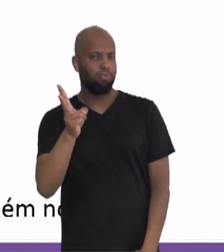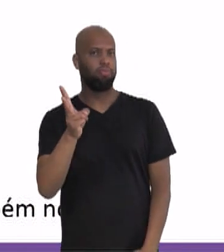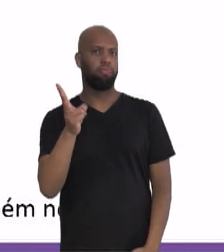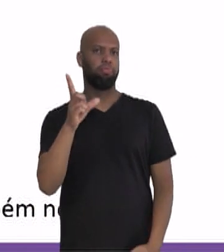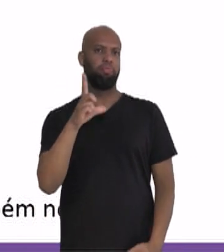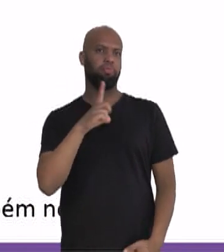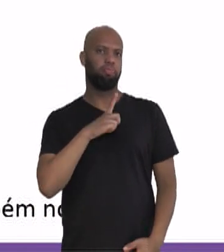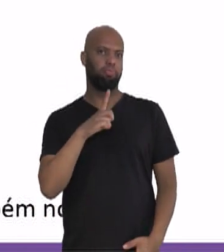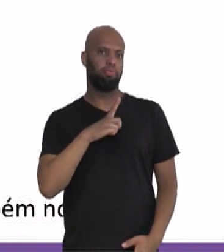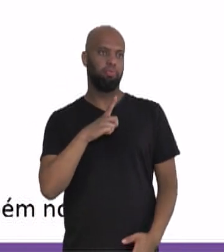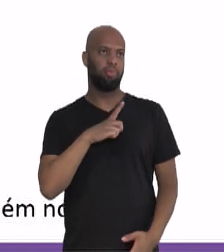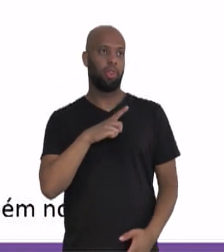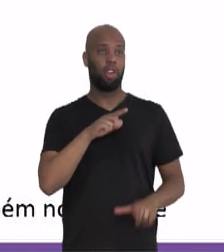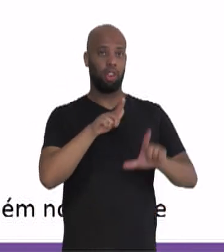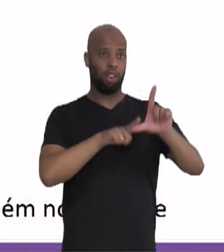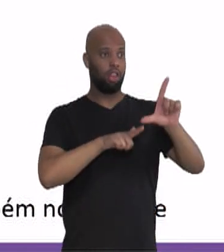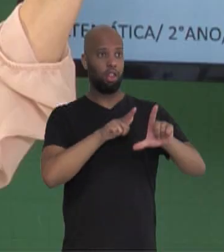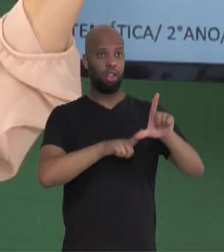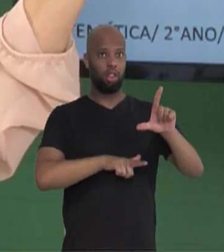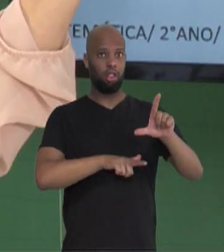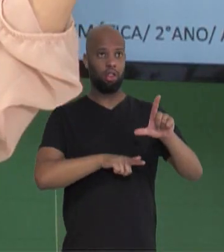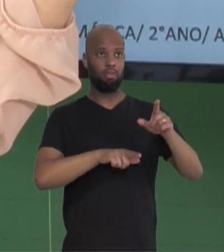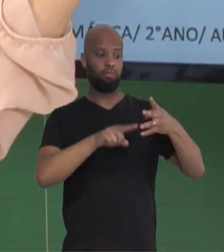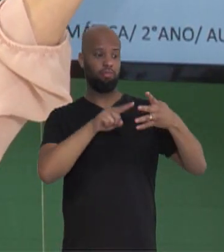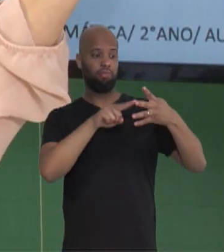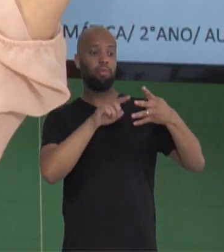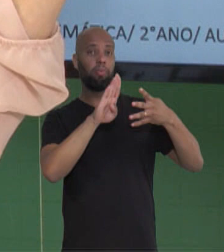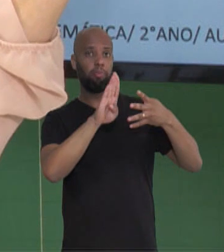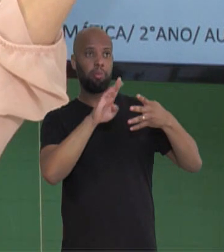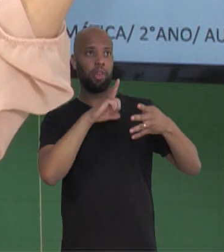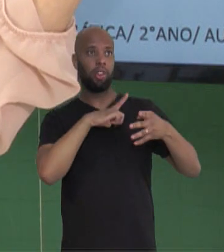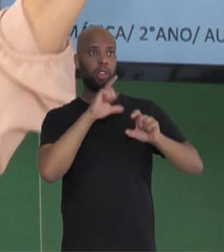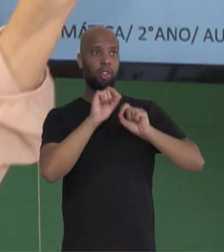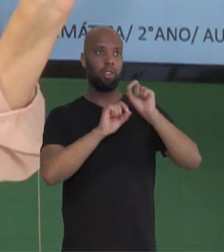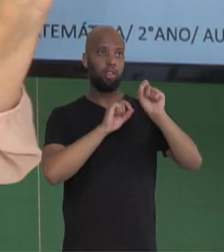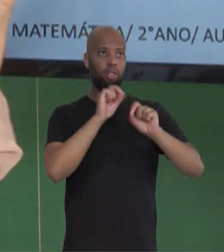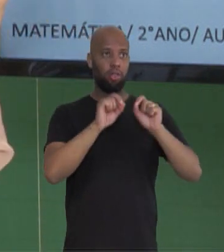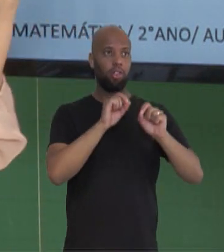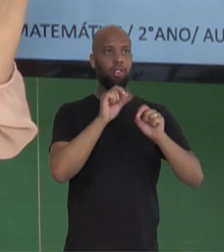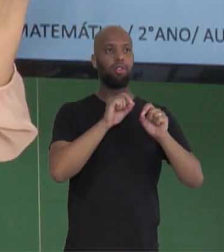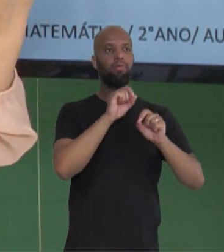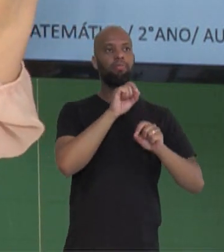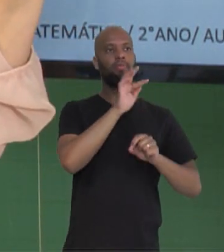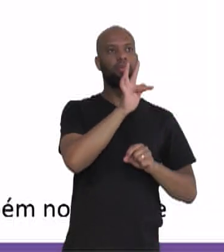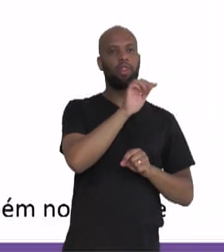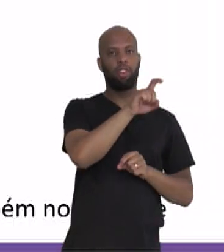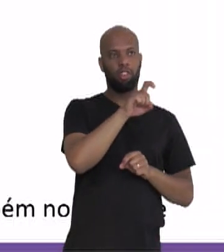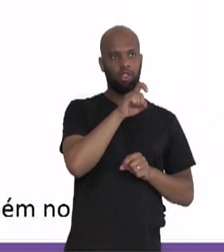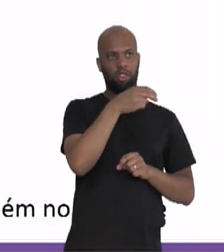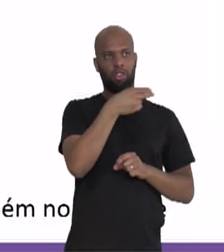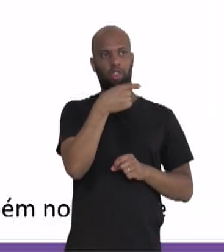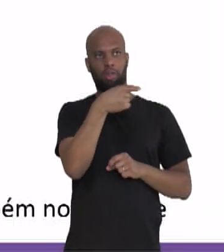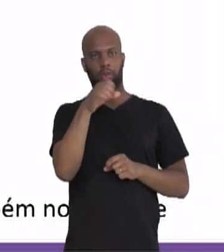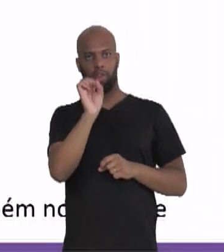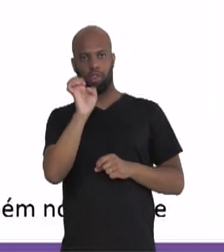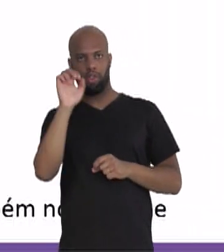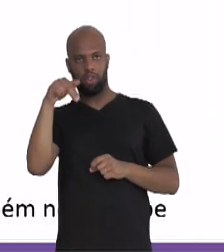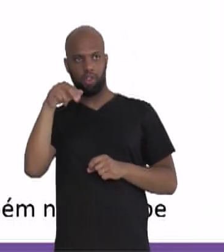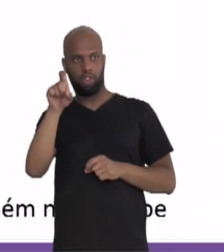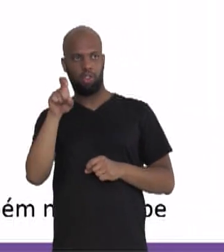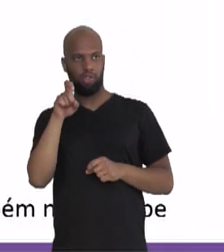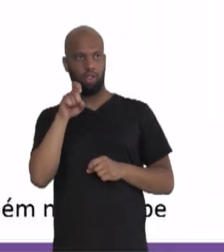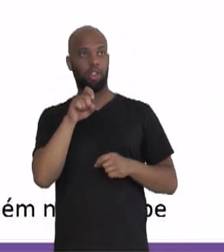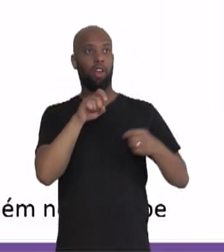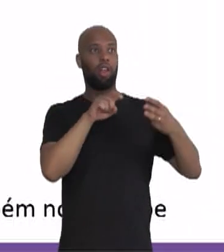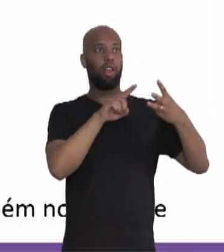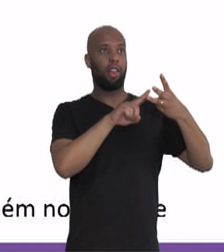letra B, tá? Nós temos a função de x igual a menos o seno de x. Na letra C, nós temos a função de x